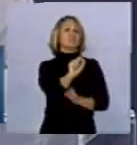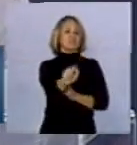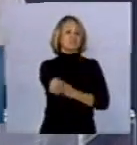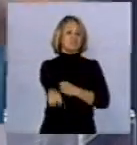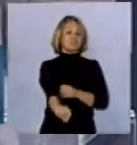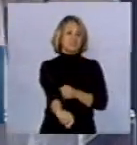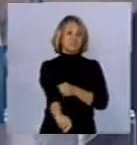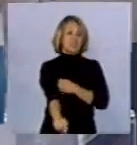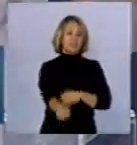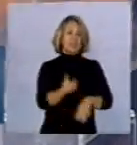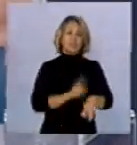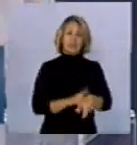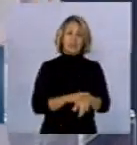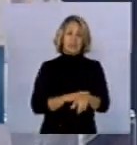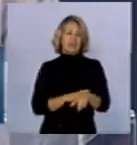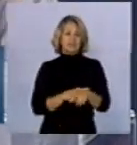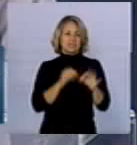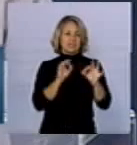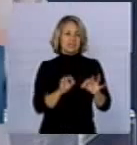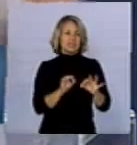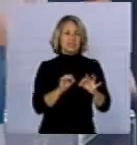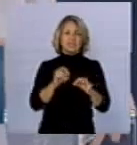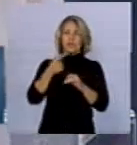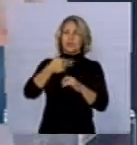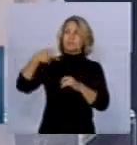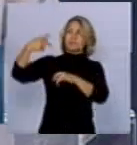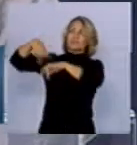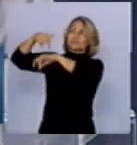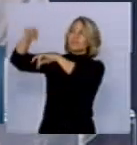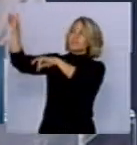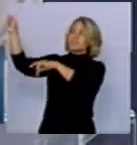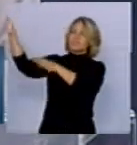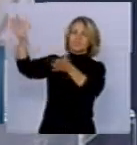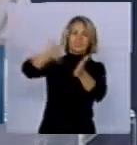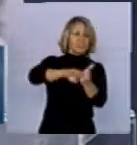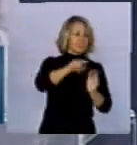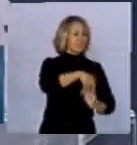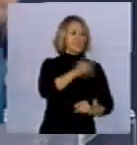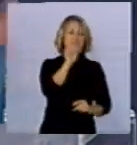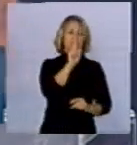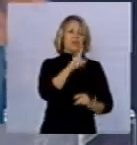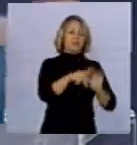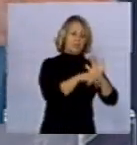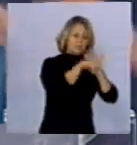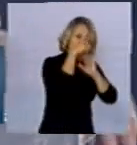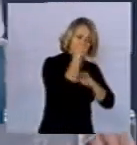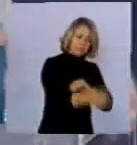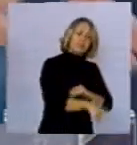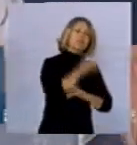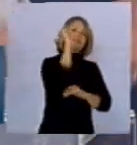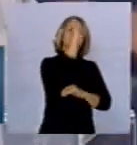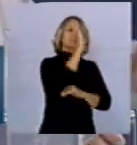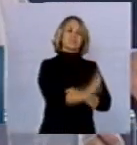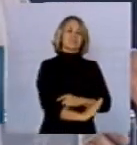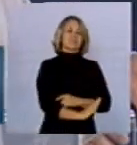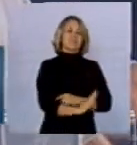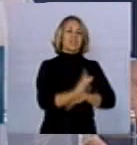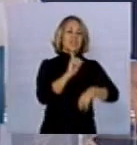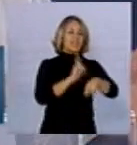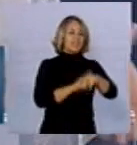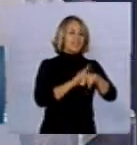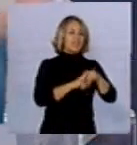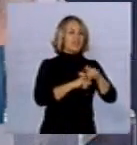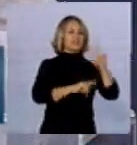nobre produtos estrangeiro não é tudo nacional é o país cujo horário nobre da televisão